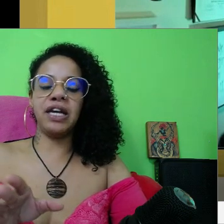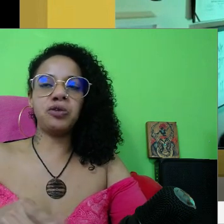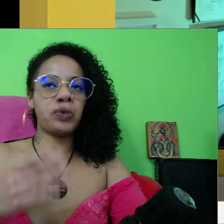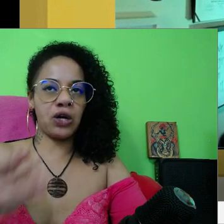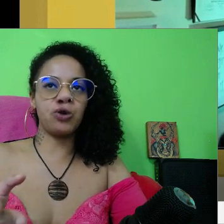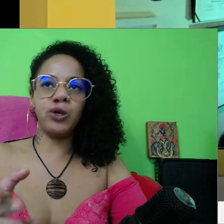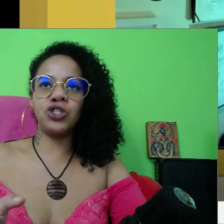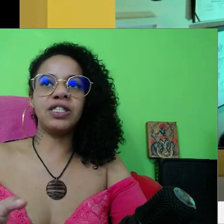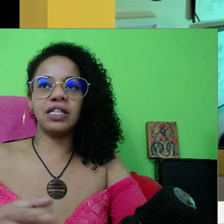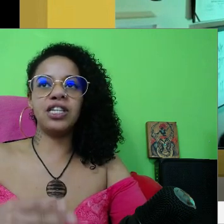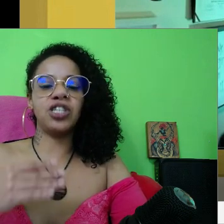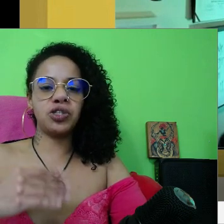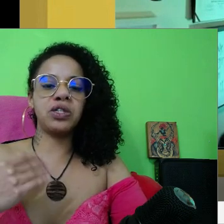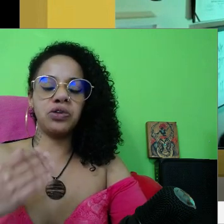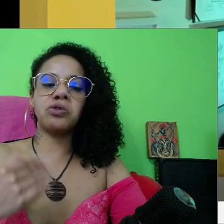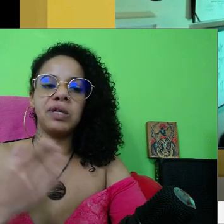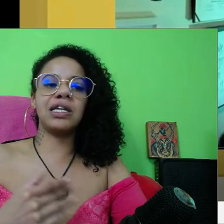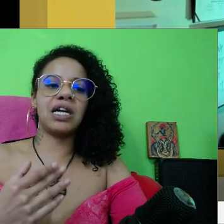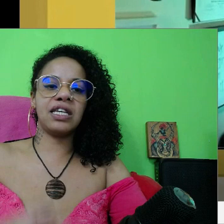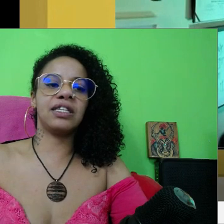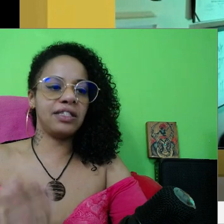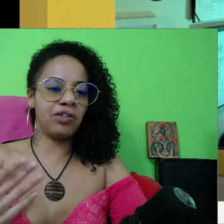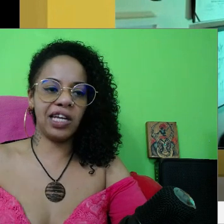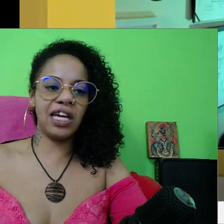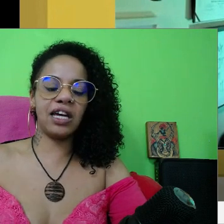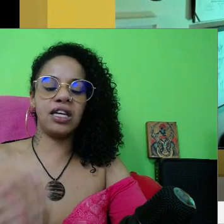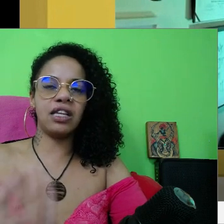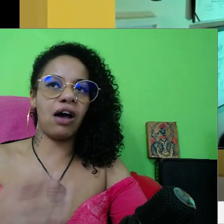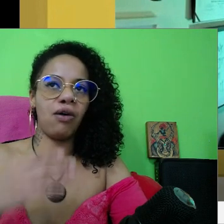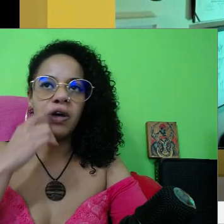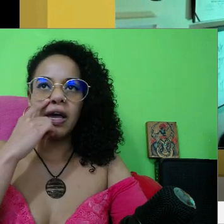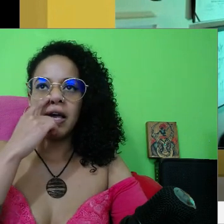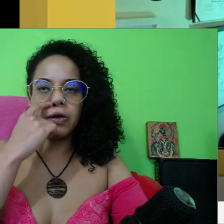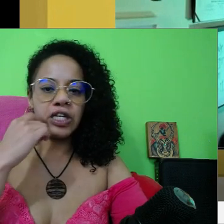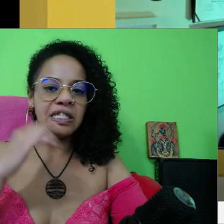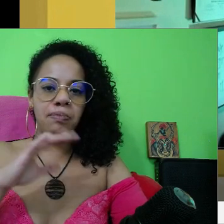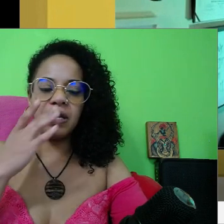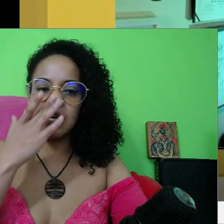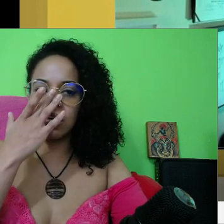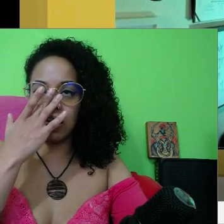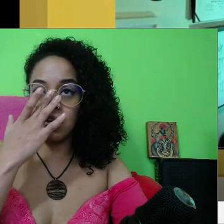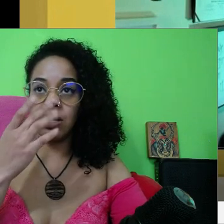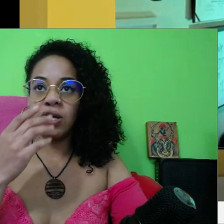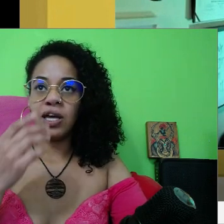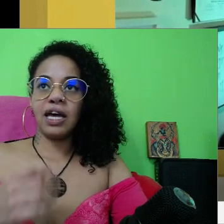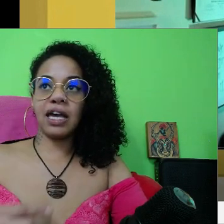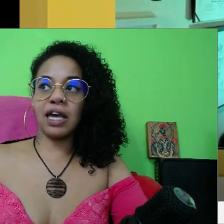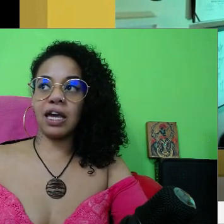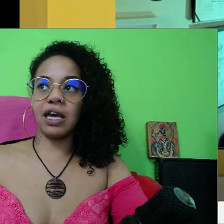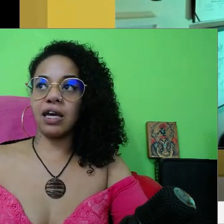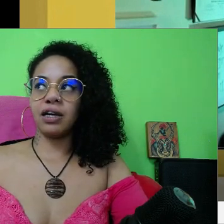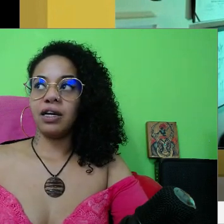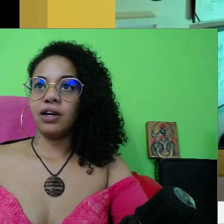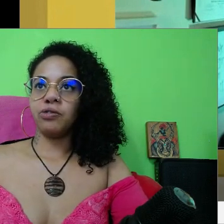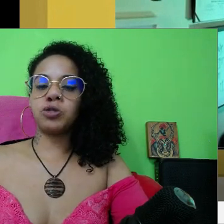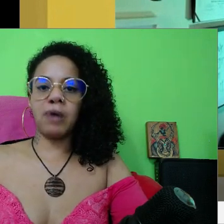reconhecimento porque como eu disse né gente quando eu comecei aqui esse rolê e tal eu já sabia que